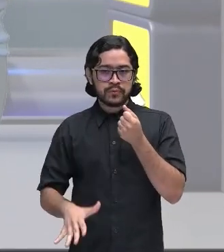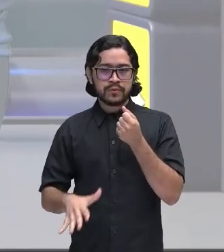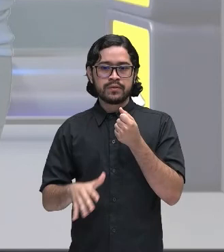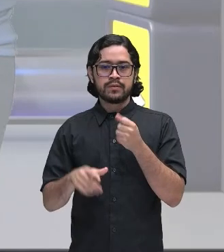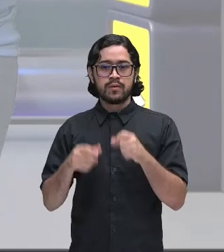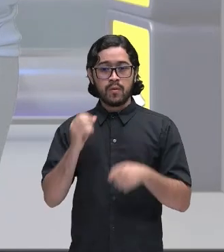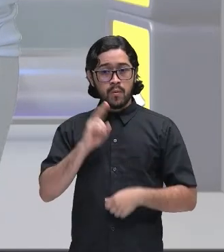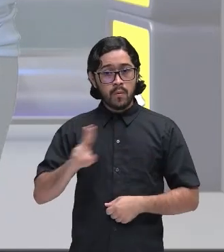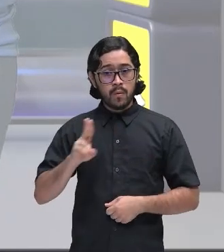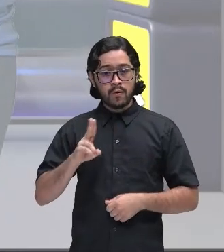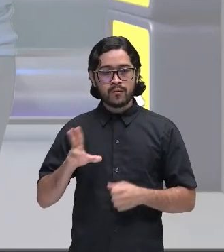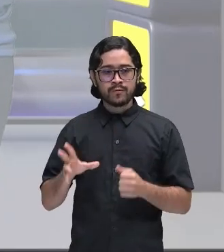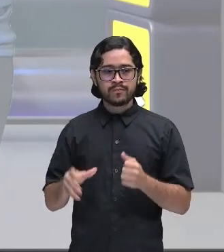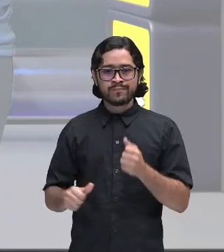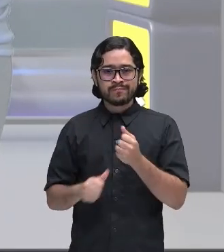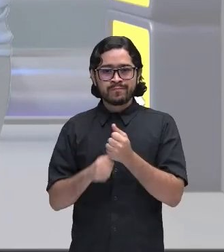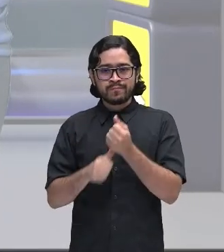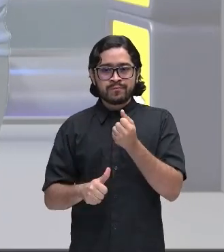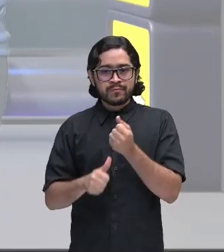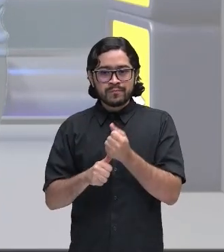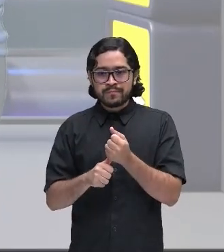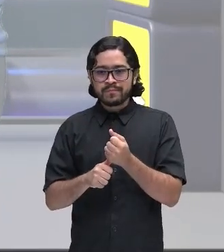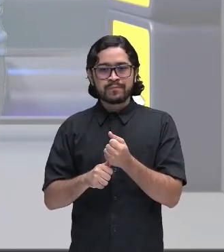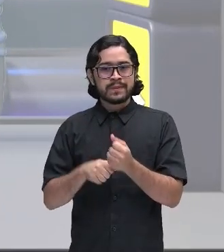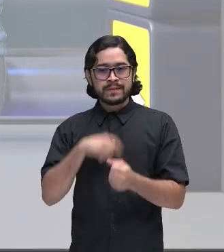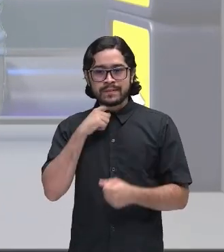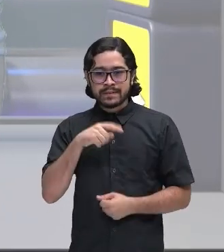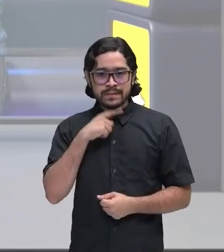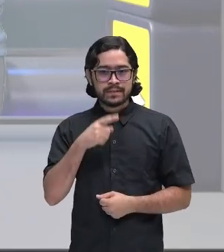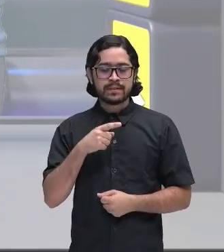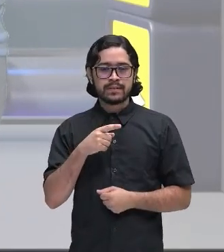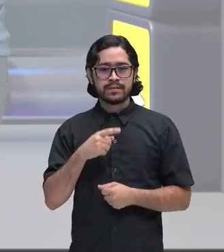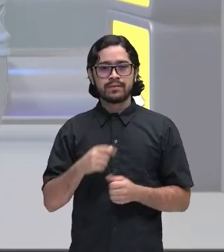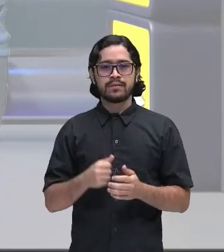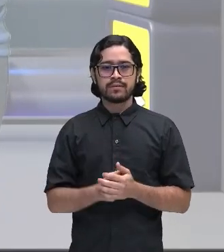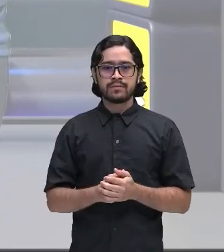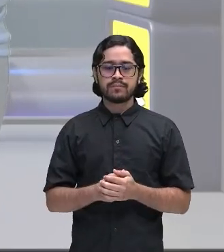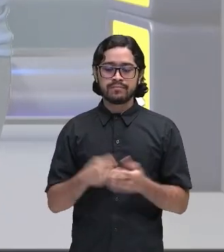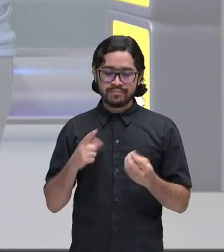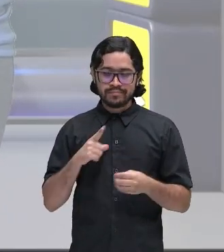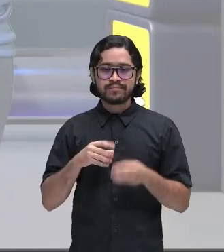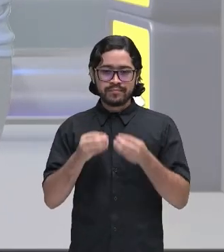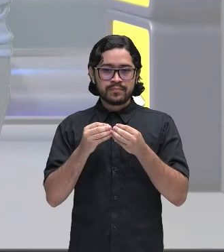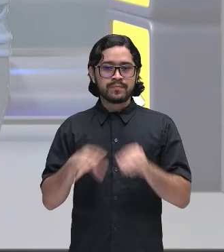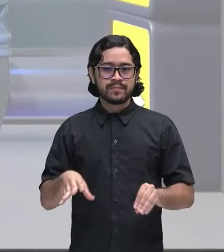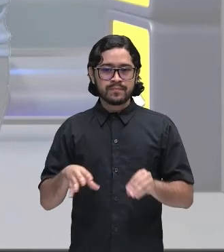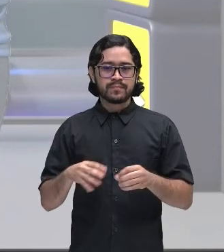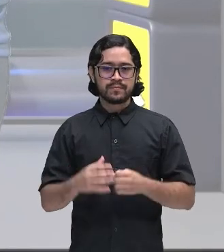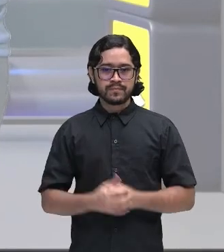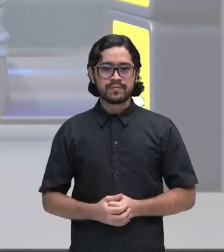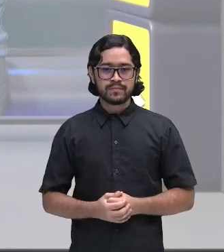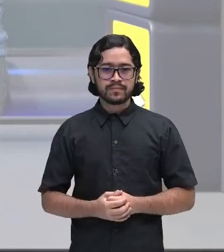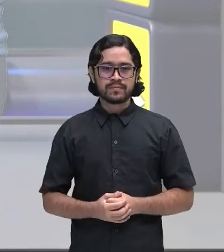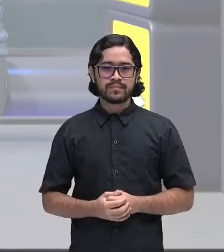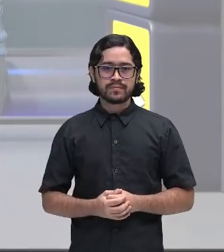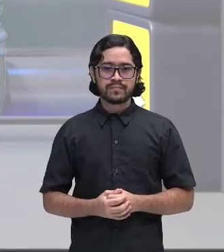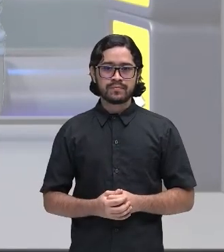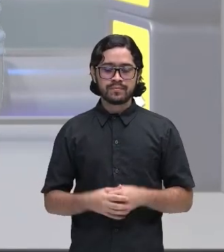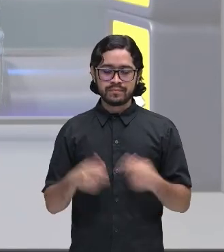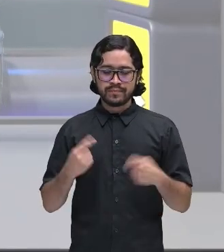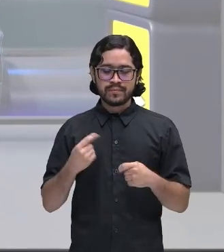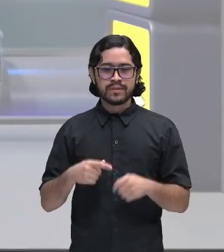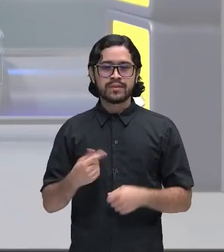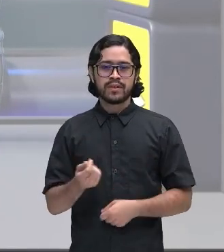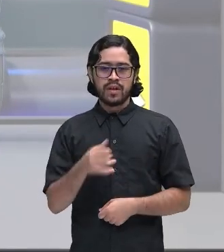de ventre, tá? Vão ter quadros diferentes, mas vai ter um prejuízo sim. Ele vai ter que reduzir a ingestão da gordura